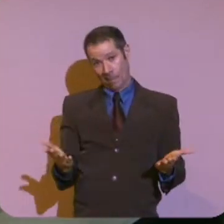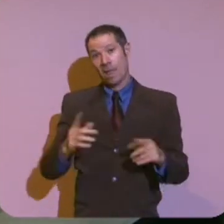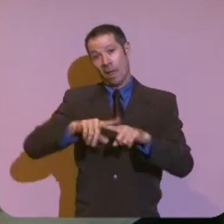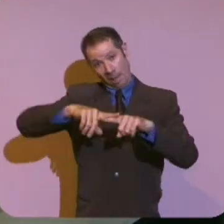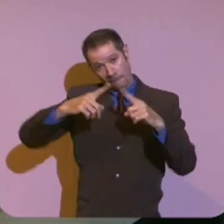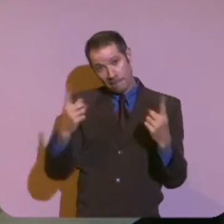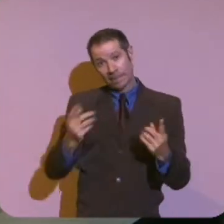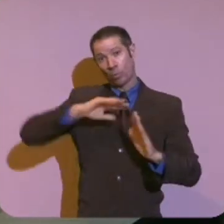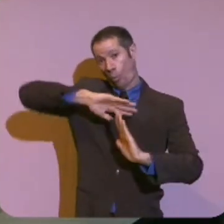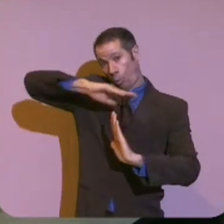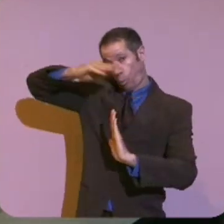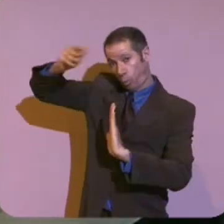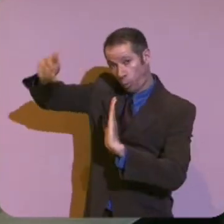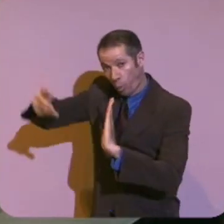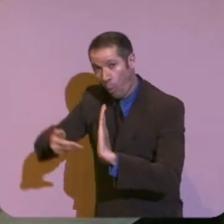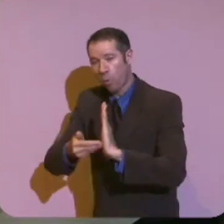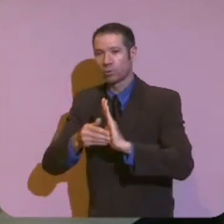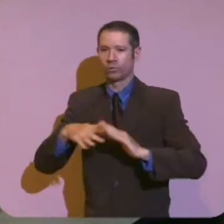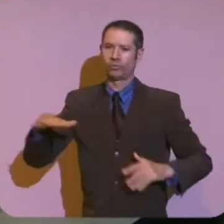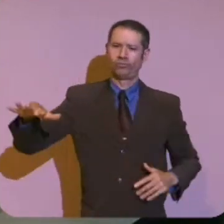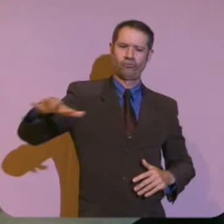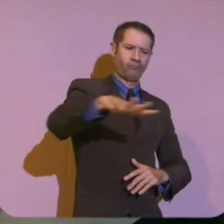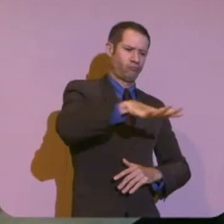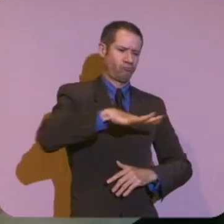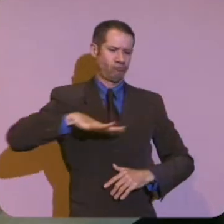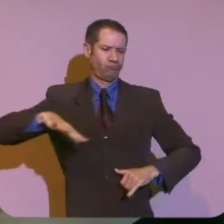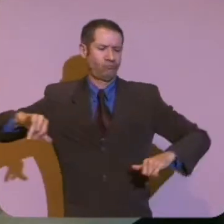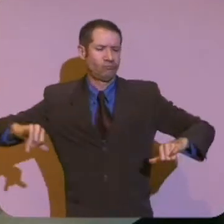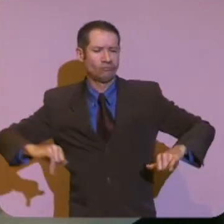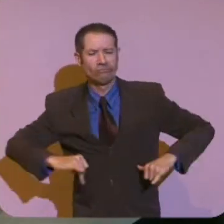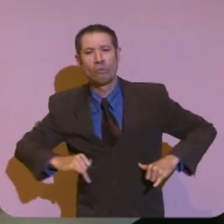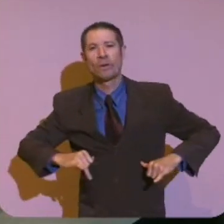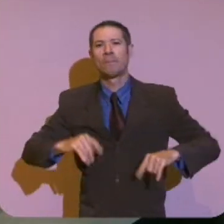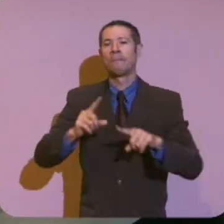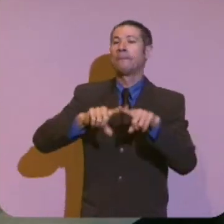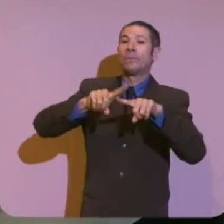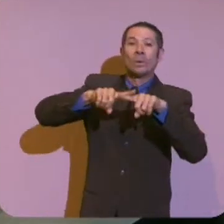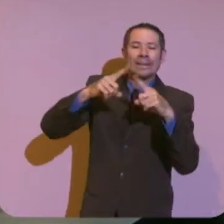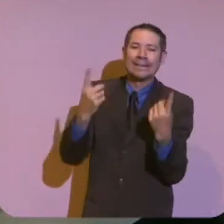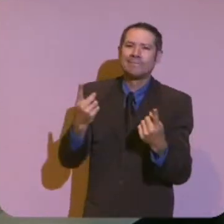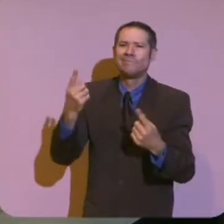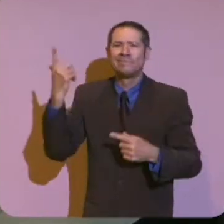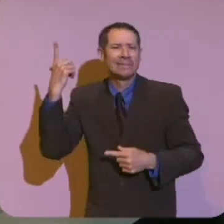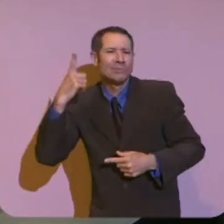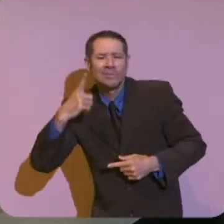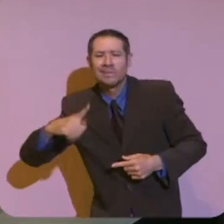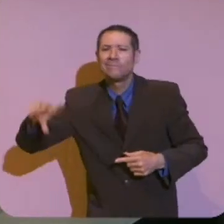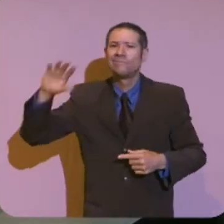mas todos à sua volta sofrendo, porque não conseguem ver,